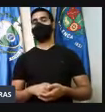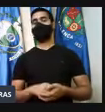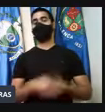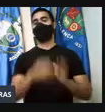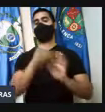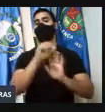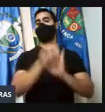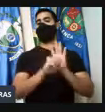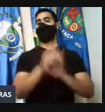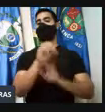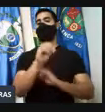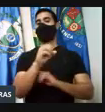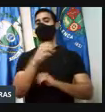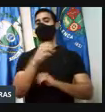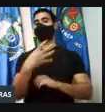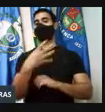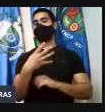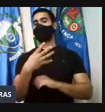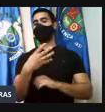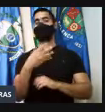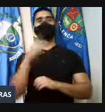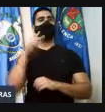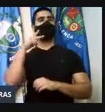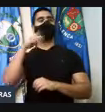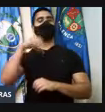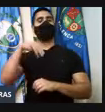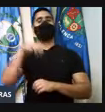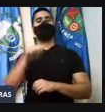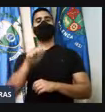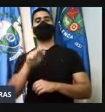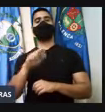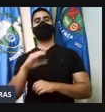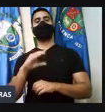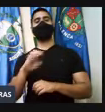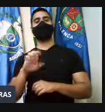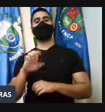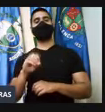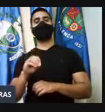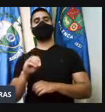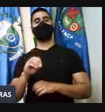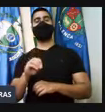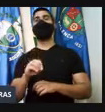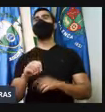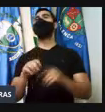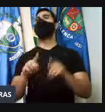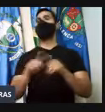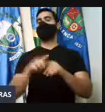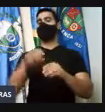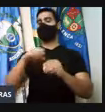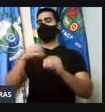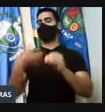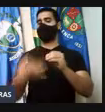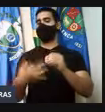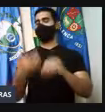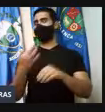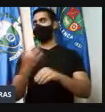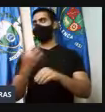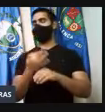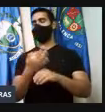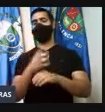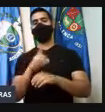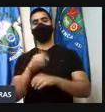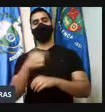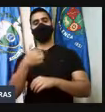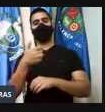Ofício 04 de 2020, vereador Marcelo Moreira, senhor presidente, vem por meio de justificar a ausência na sessão realizada no dia 3, por